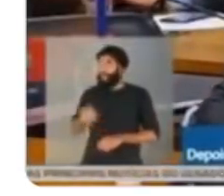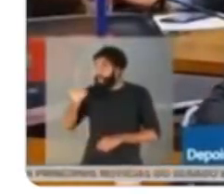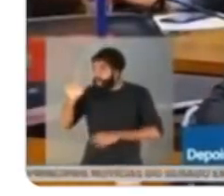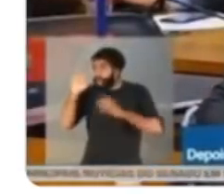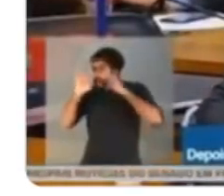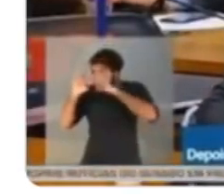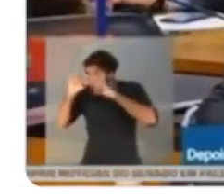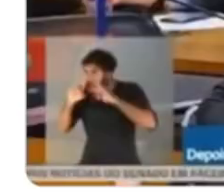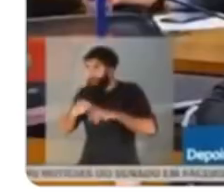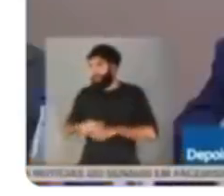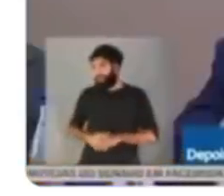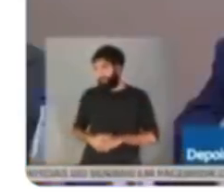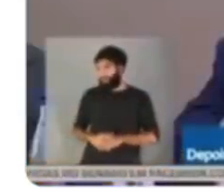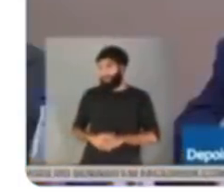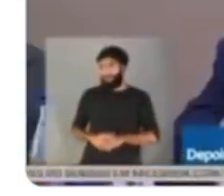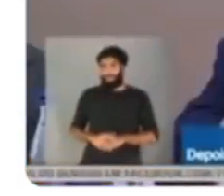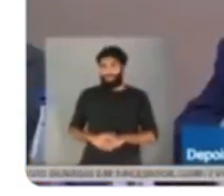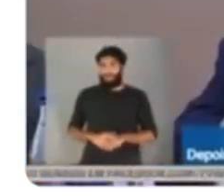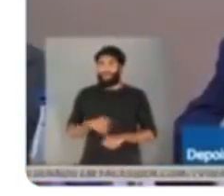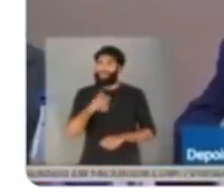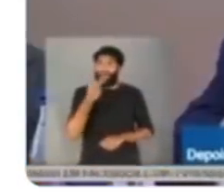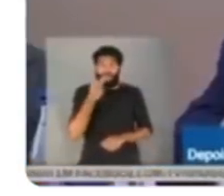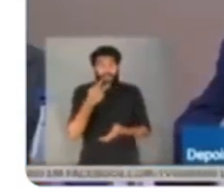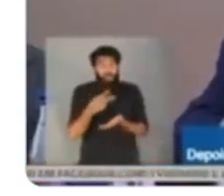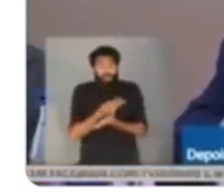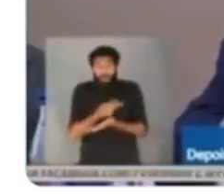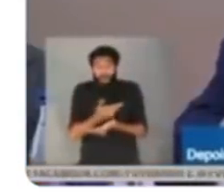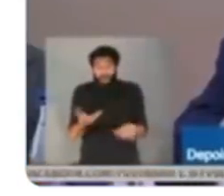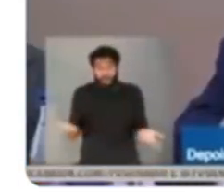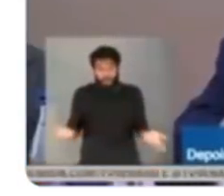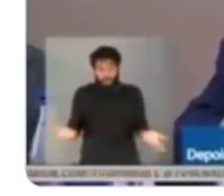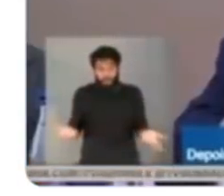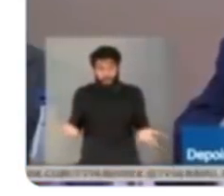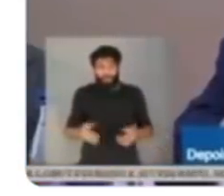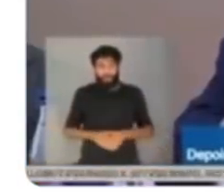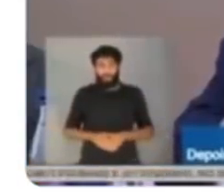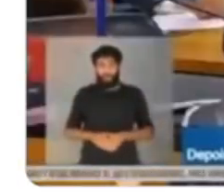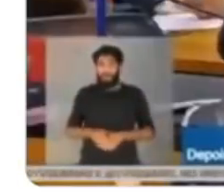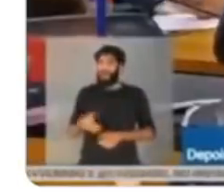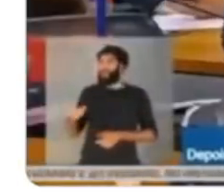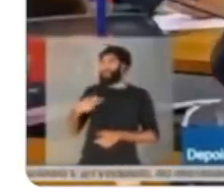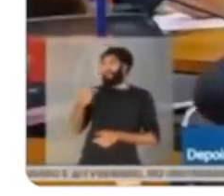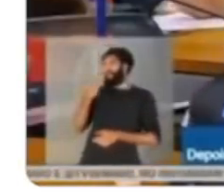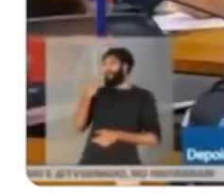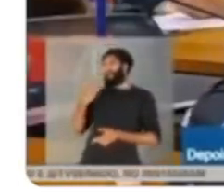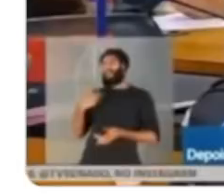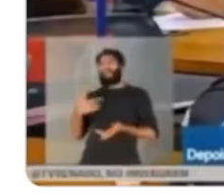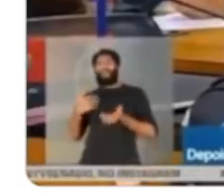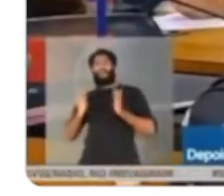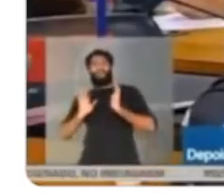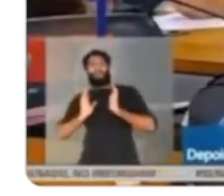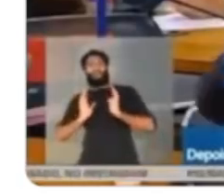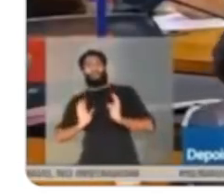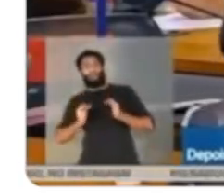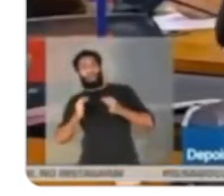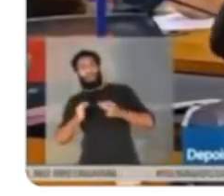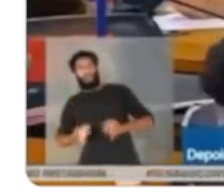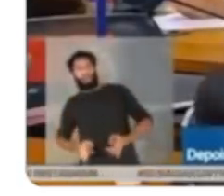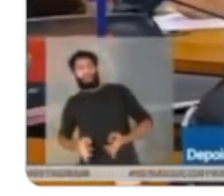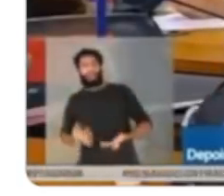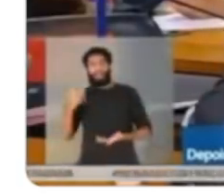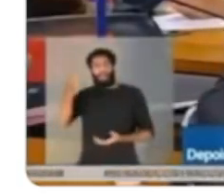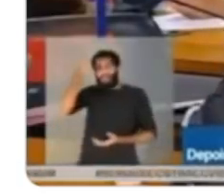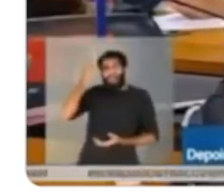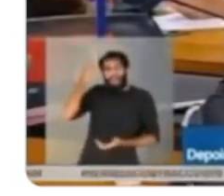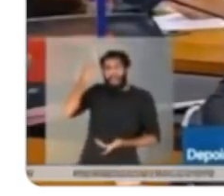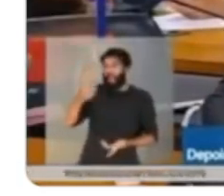caçado. A sua afirmação foi leviana. O senhor que está bancando o mocinho aqui, o santo. Exatamente. Cheio de